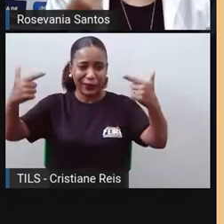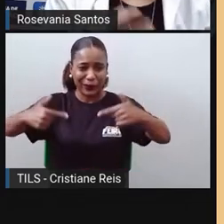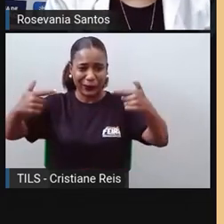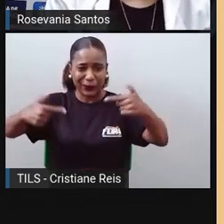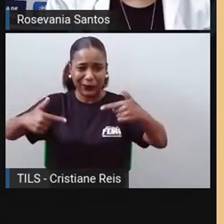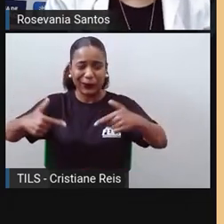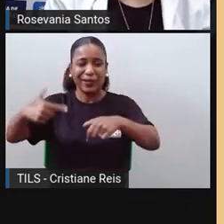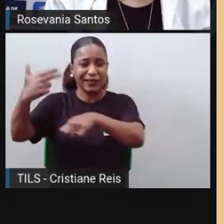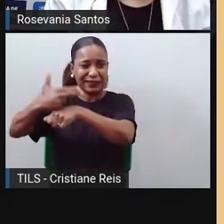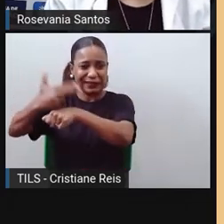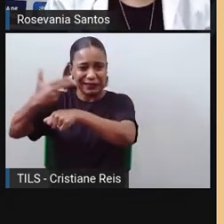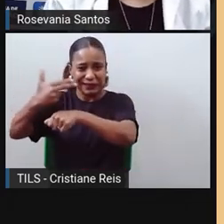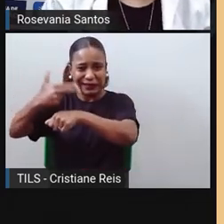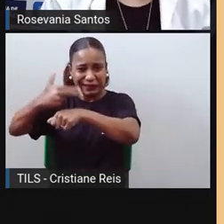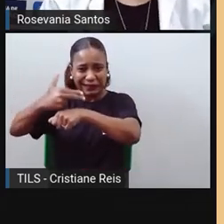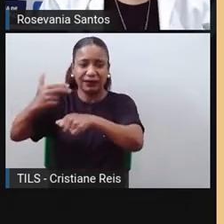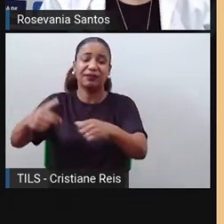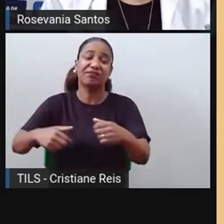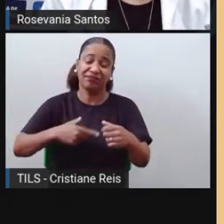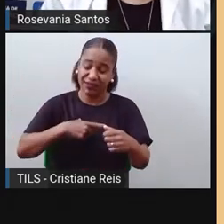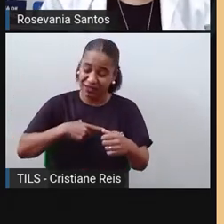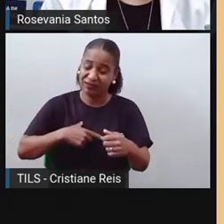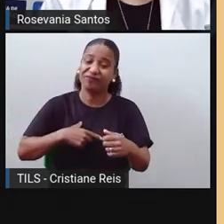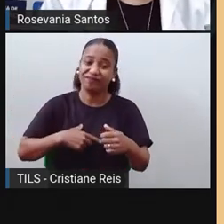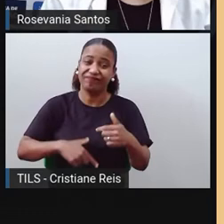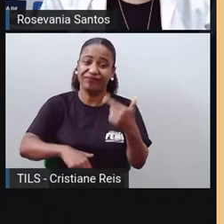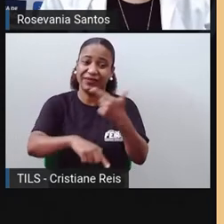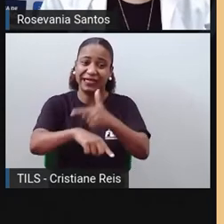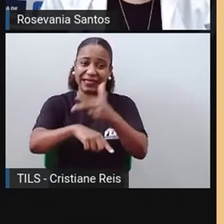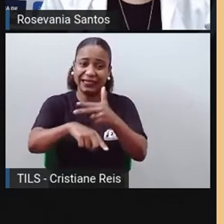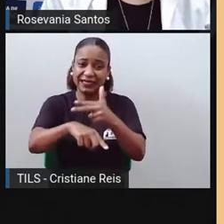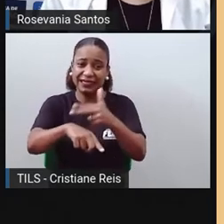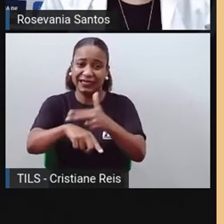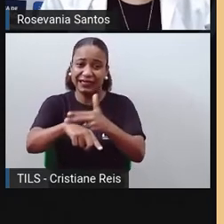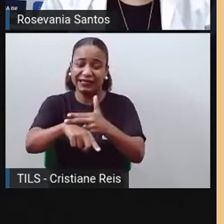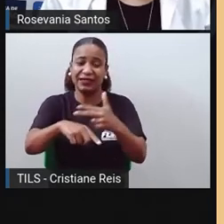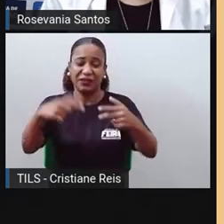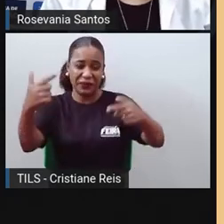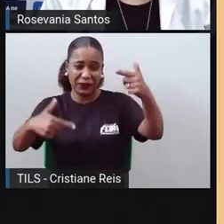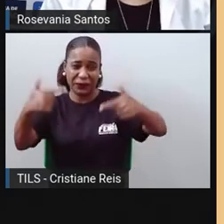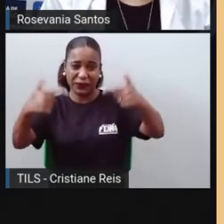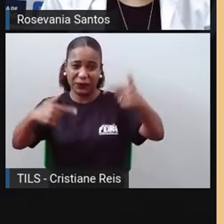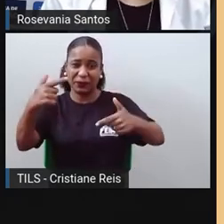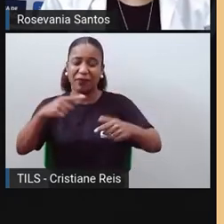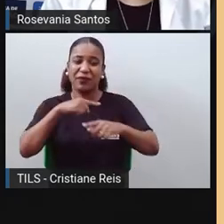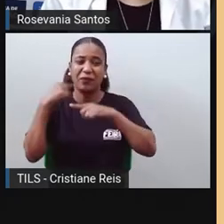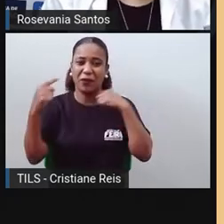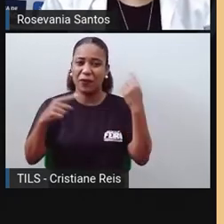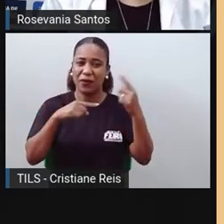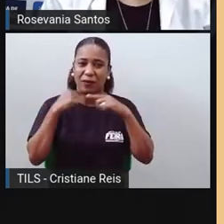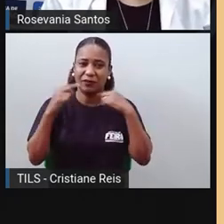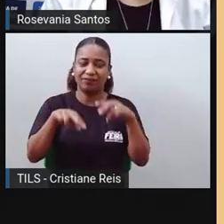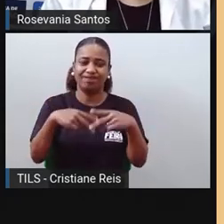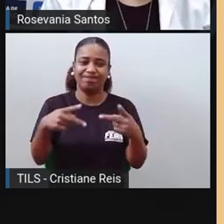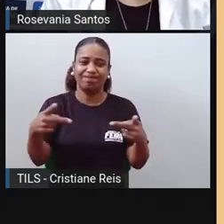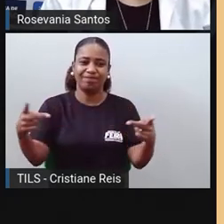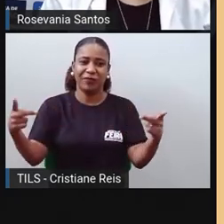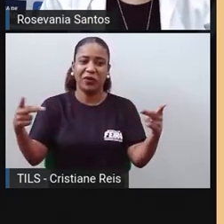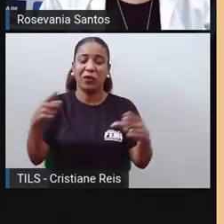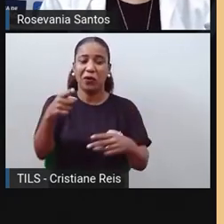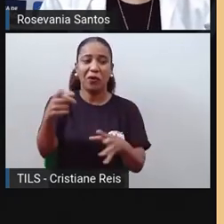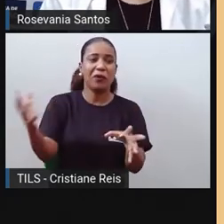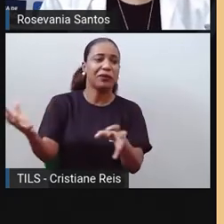guerras, muitas disputas, e isso aqui geram também muitos mortos. Olha aqui os dados, né,